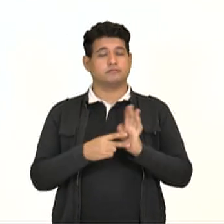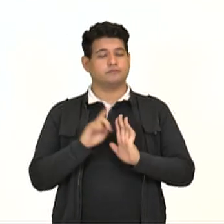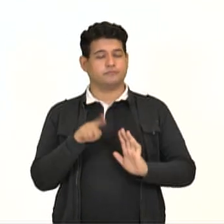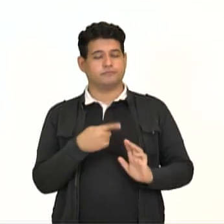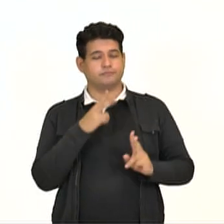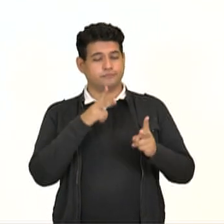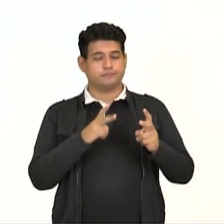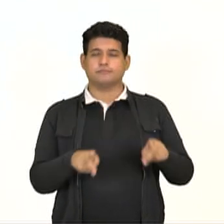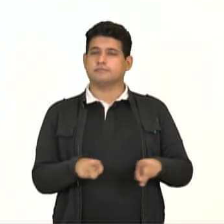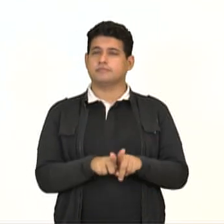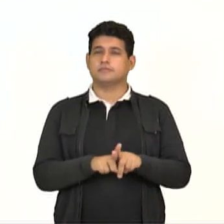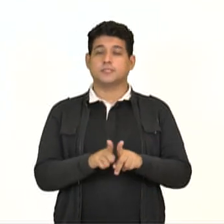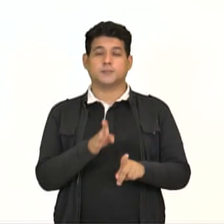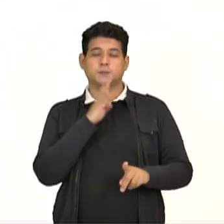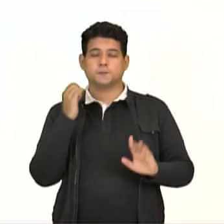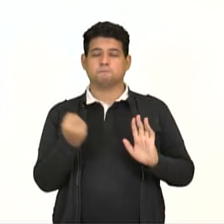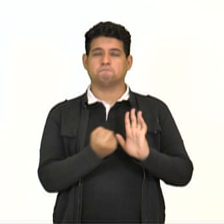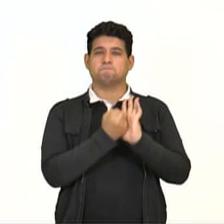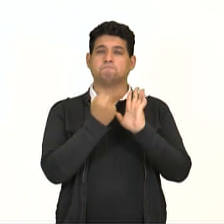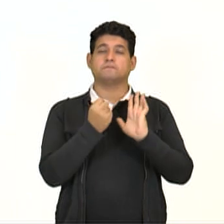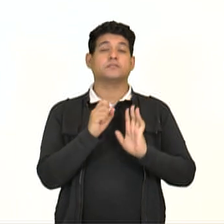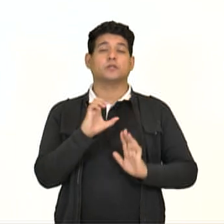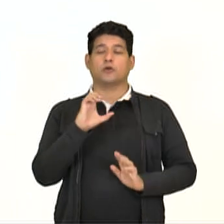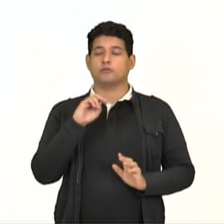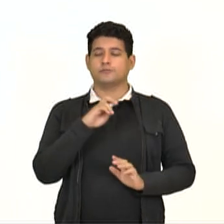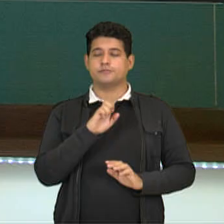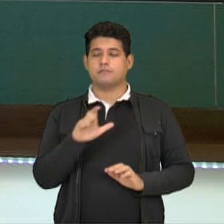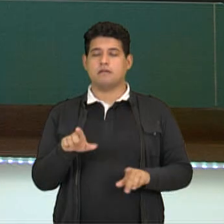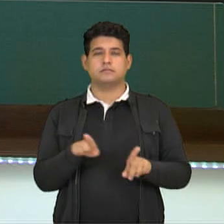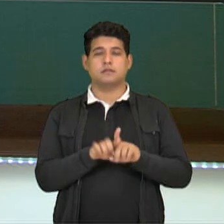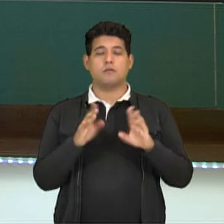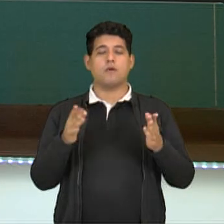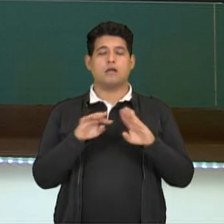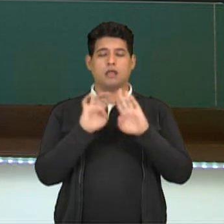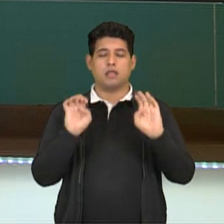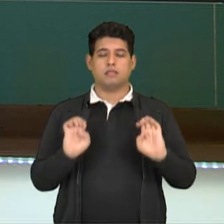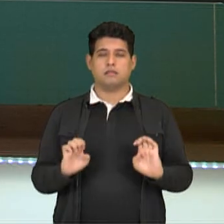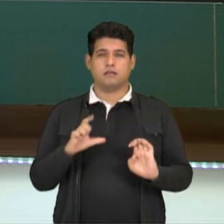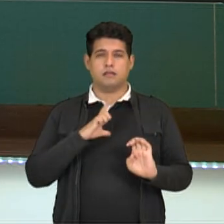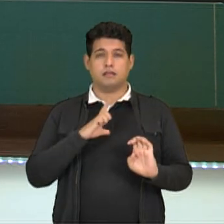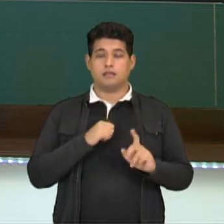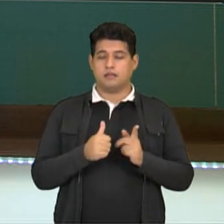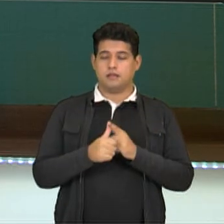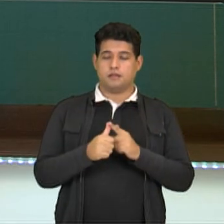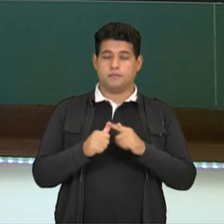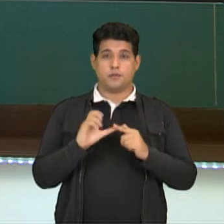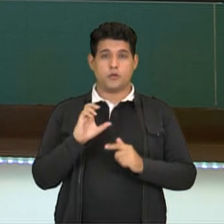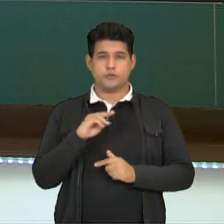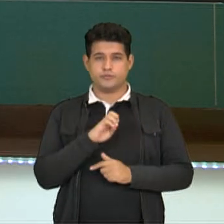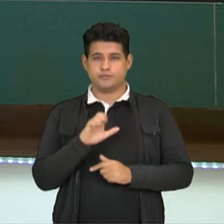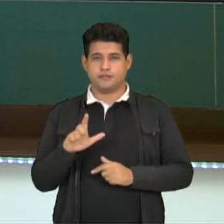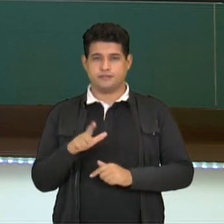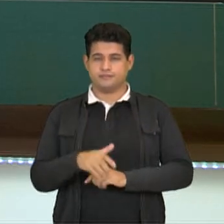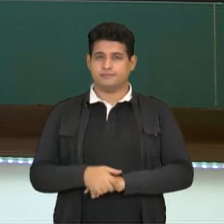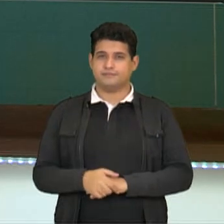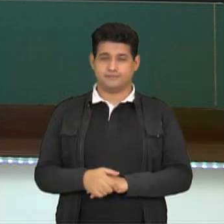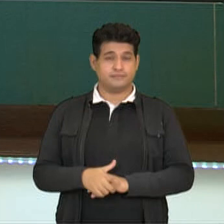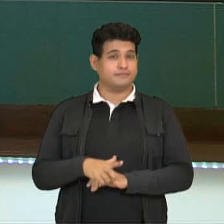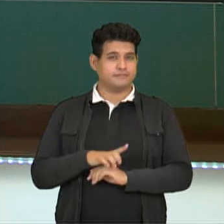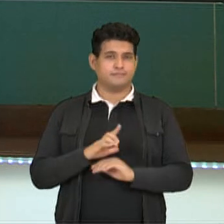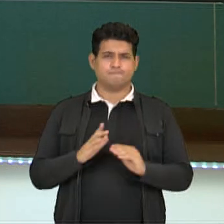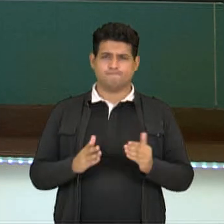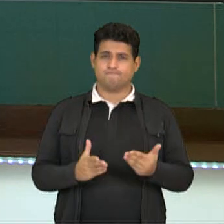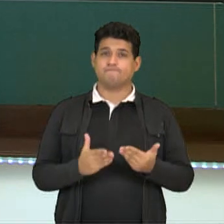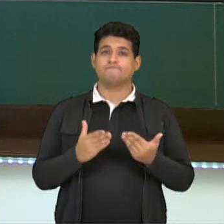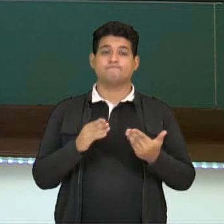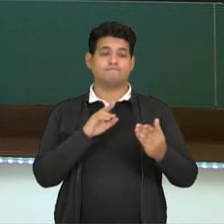hoje, e também conhecer as orações condicionais e a estrutura da primeira condicional. Temos aqui então